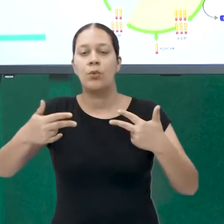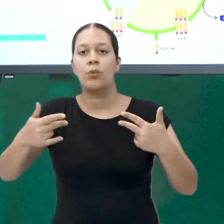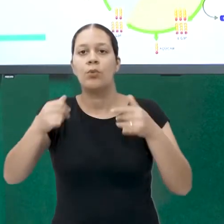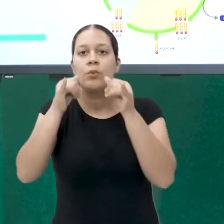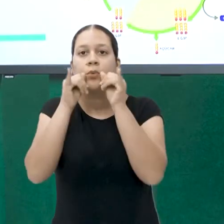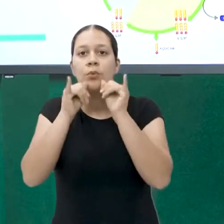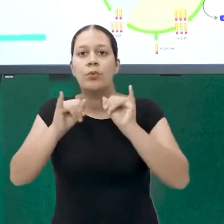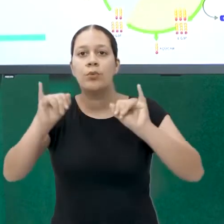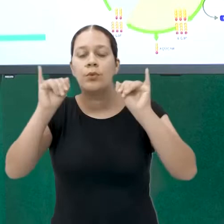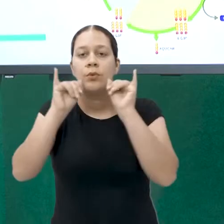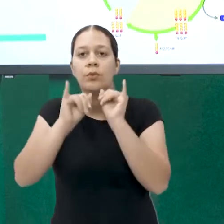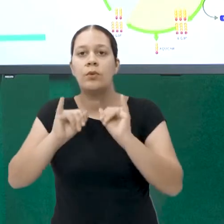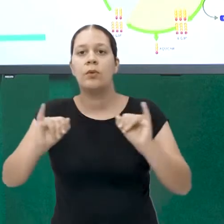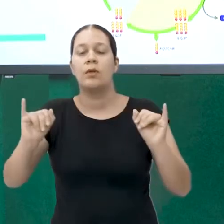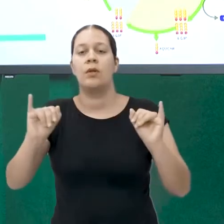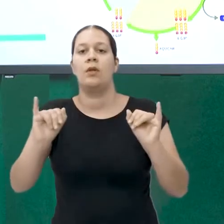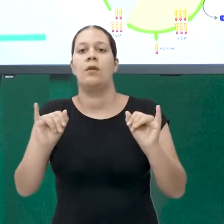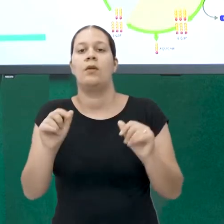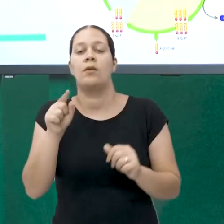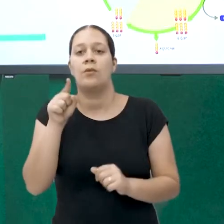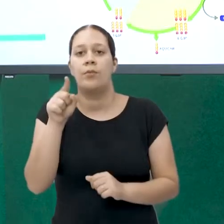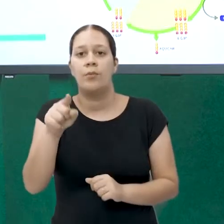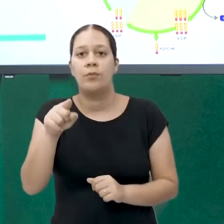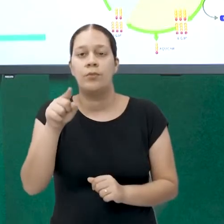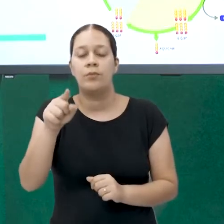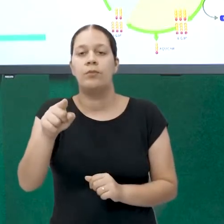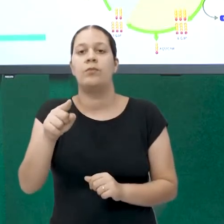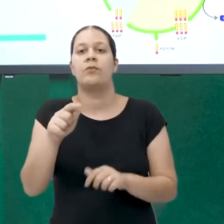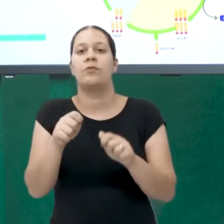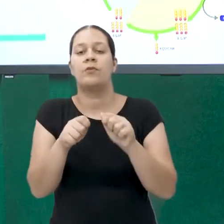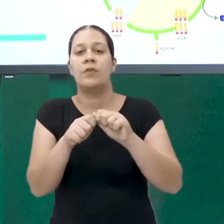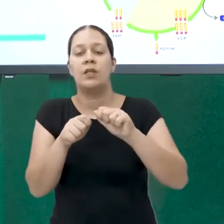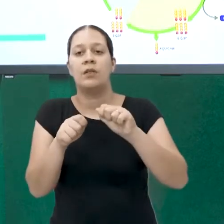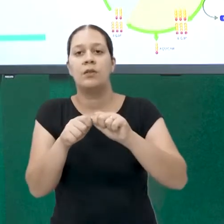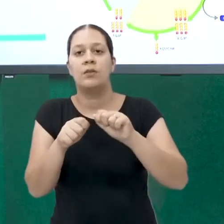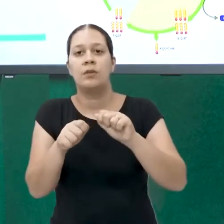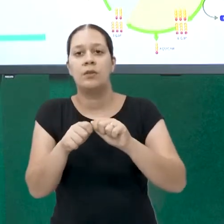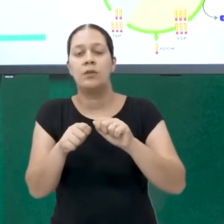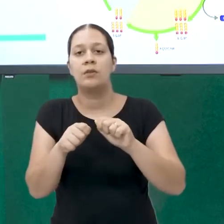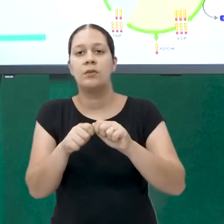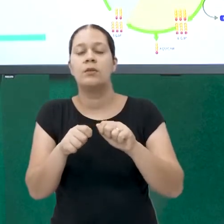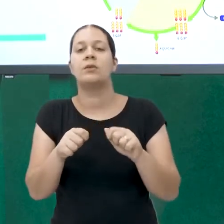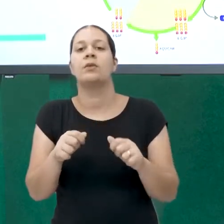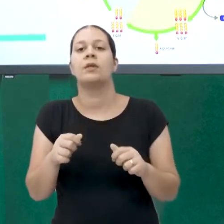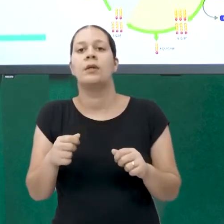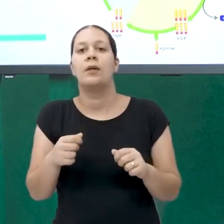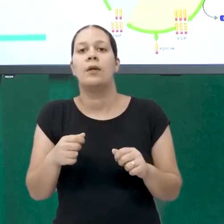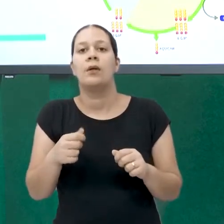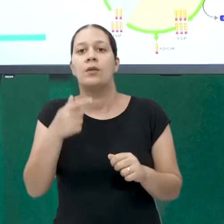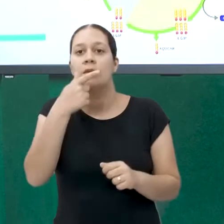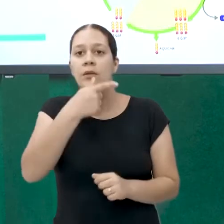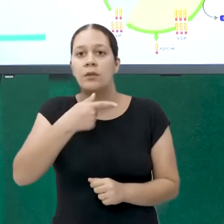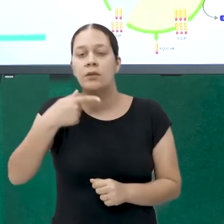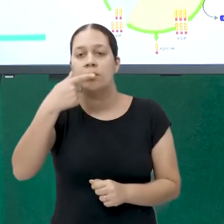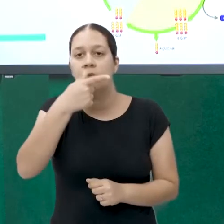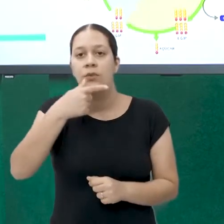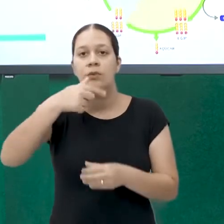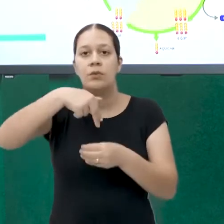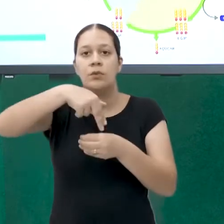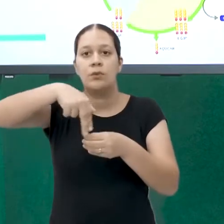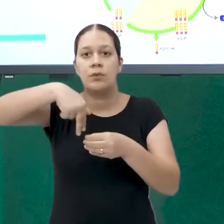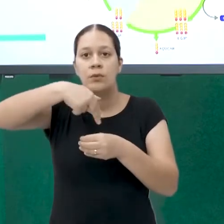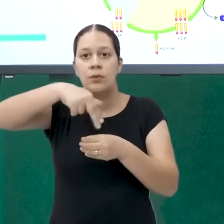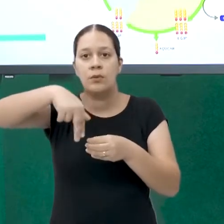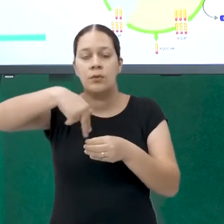Então, nesse processo aqui da fase escura, é que você tem essa produção de glicose, a produção de